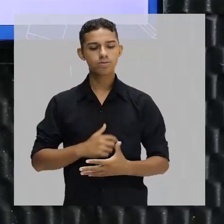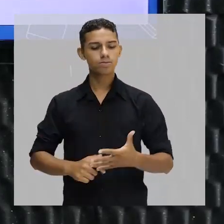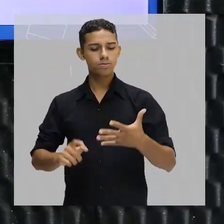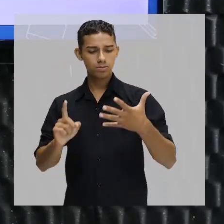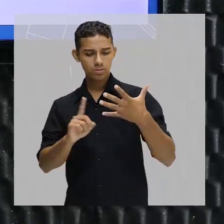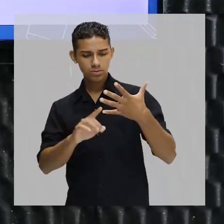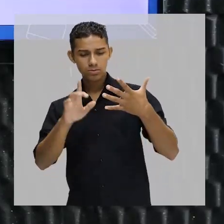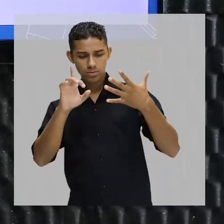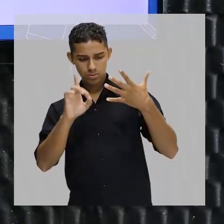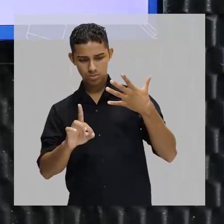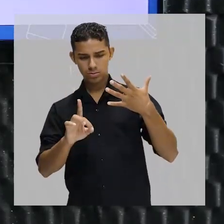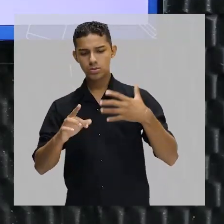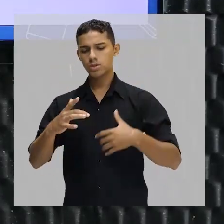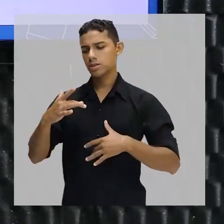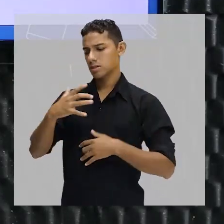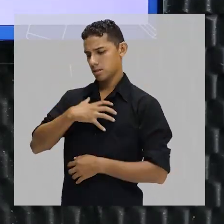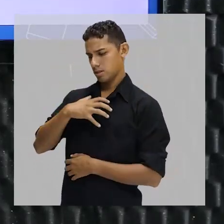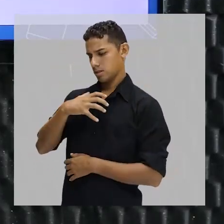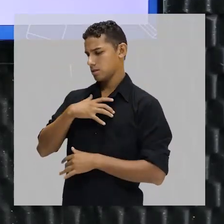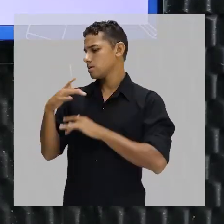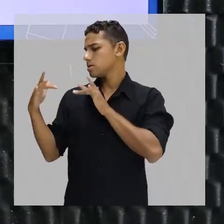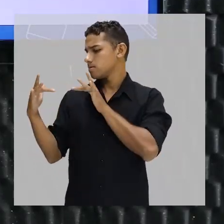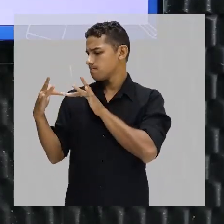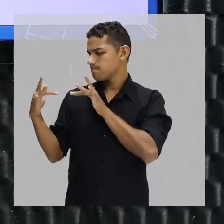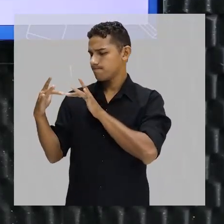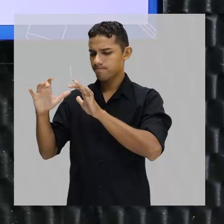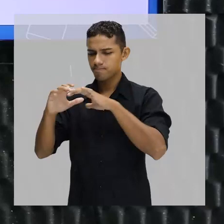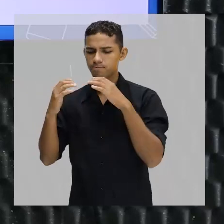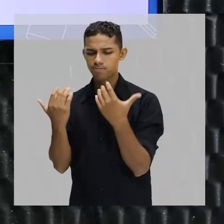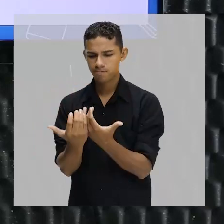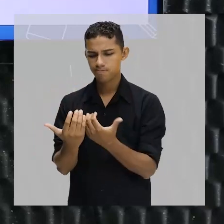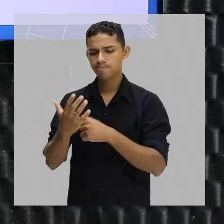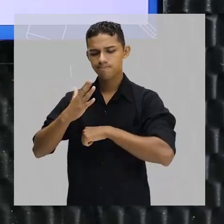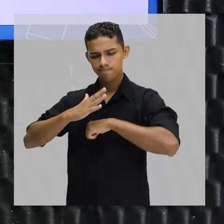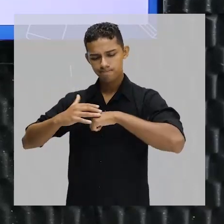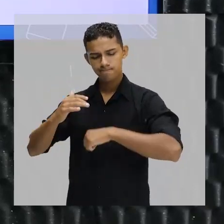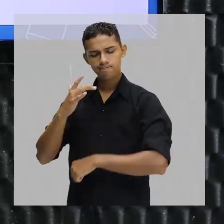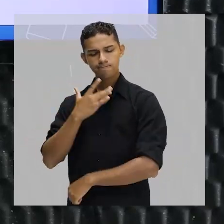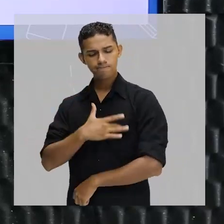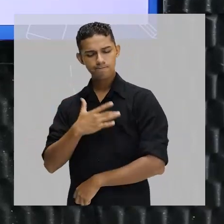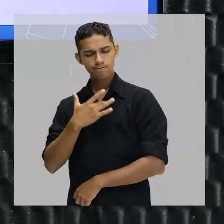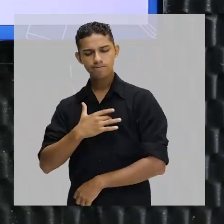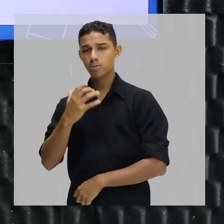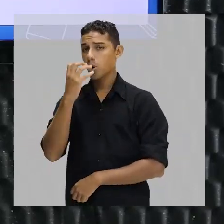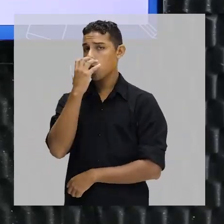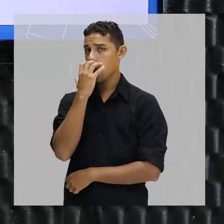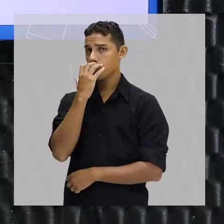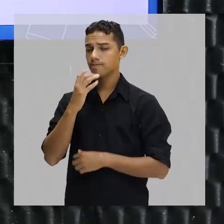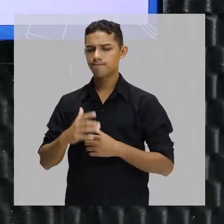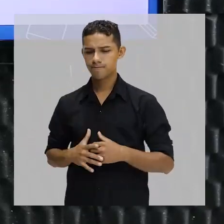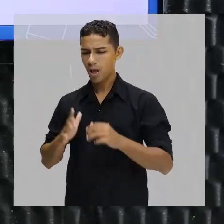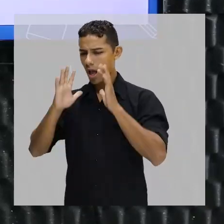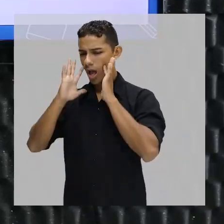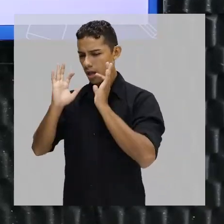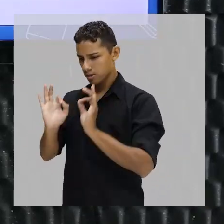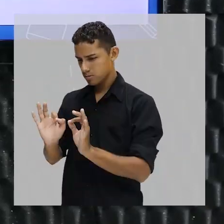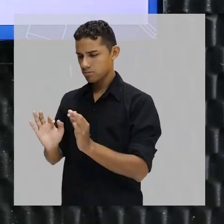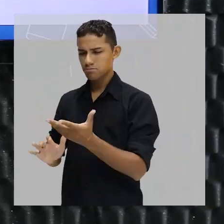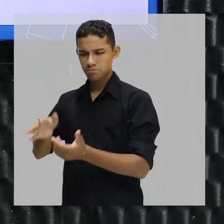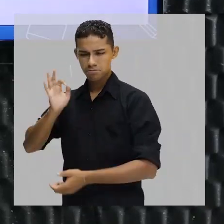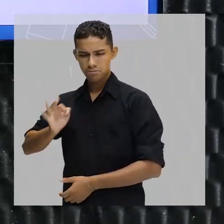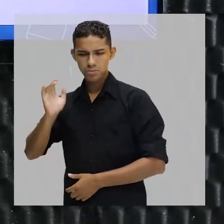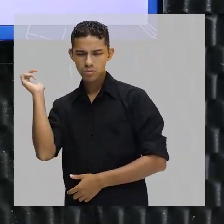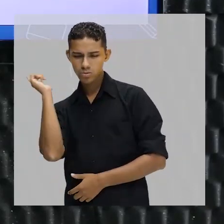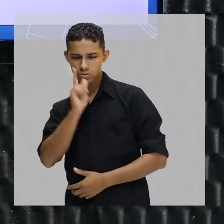comunidade sobre a carência dos cães. E aí, qual vocês marcariam? Essa é uma questão, né, que se você lesse com bastante atenção, já era uma questão garantida